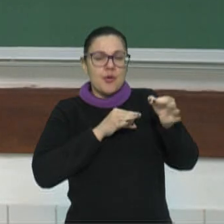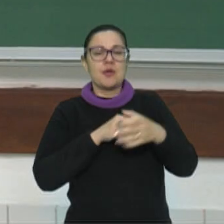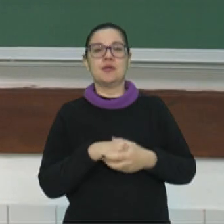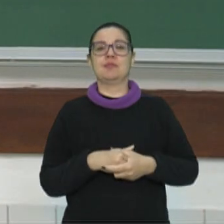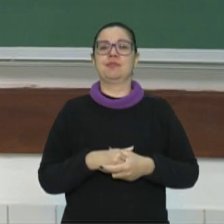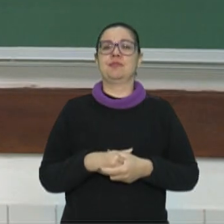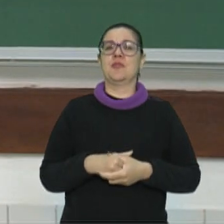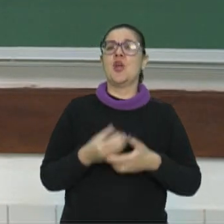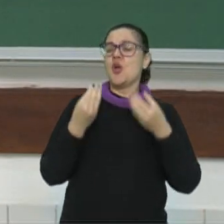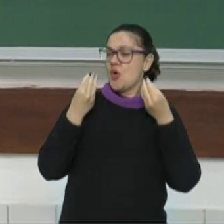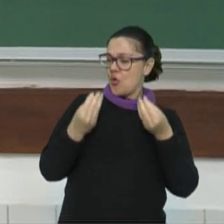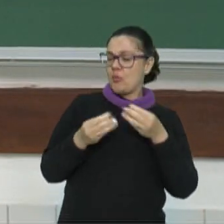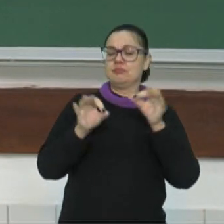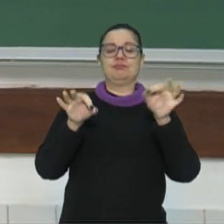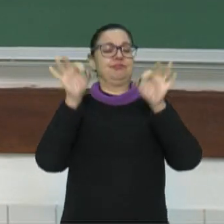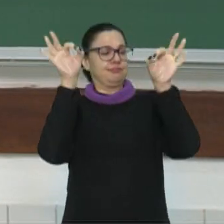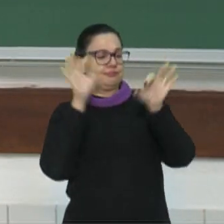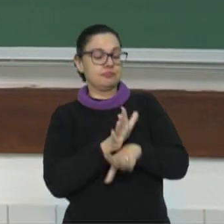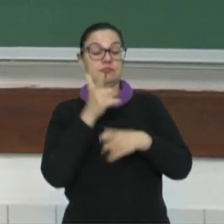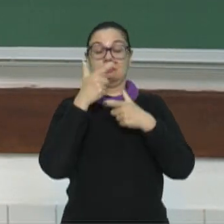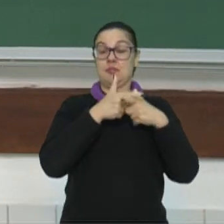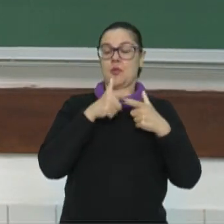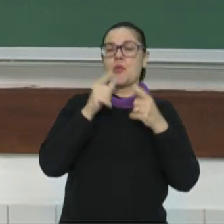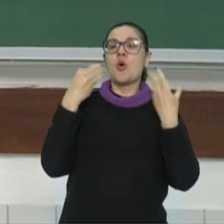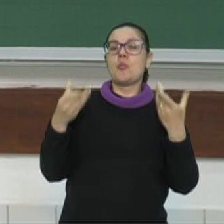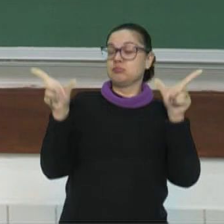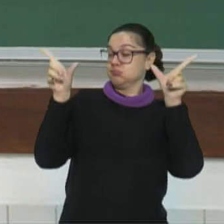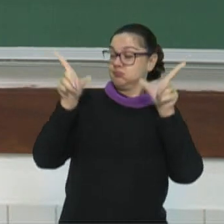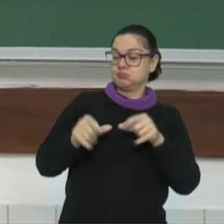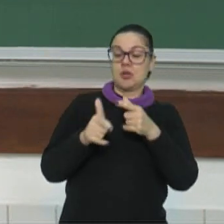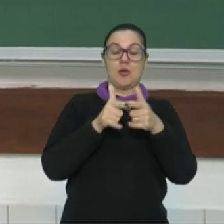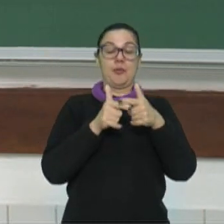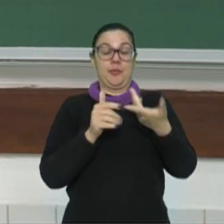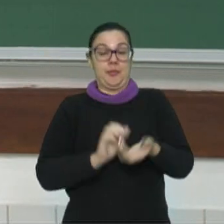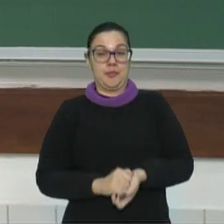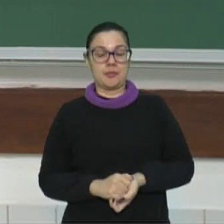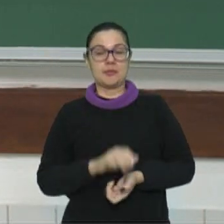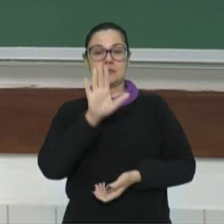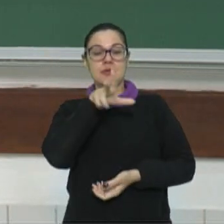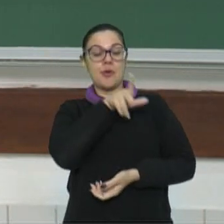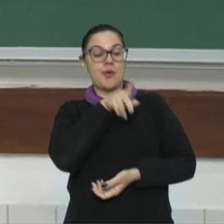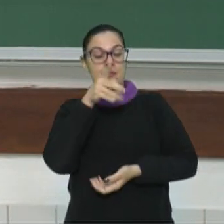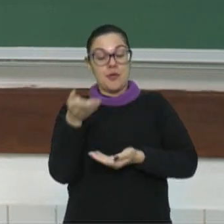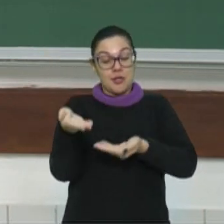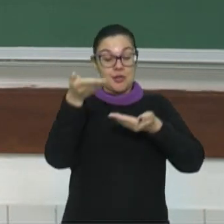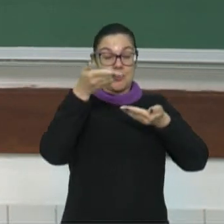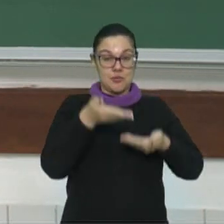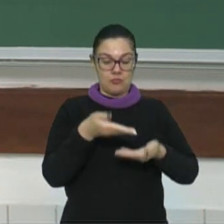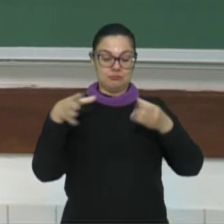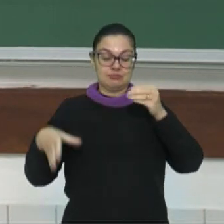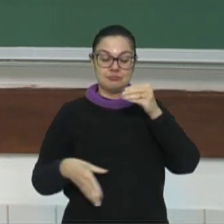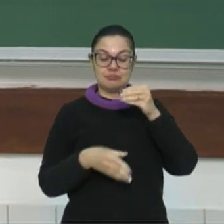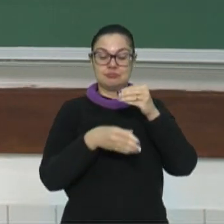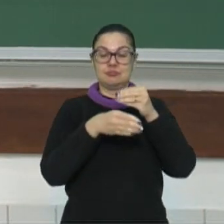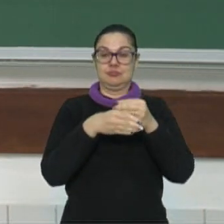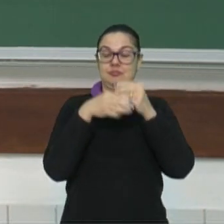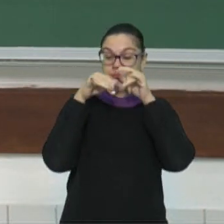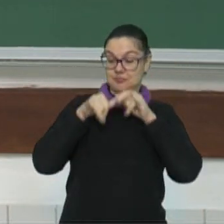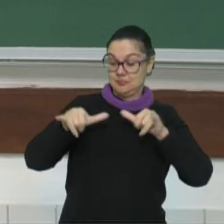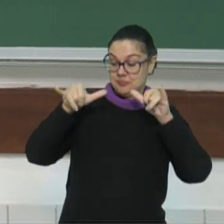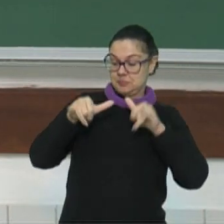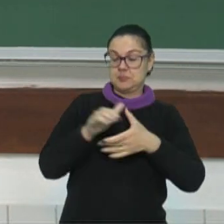tem um problema, como que a gente pode resolver isso? Como a gente pode minimizar essa atitude? Então a professora pegou, complementou a